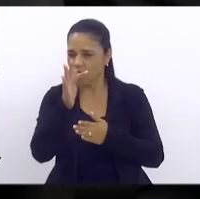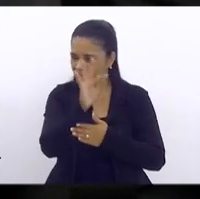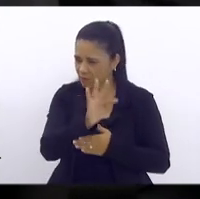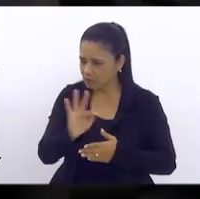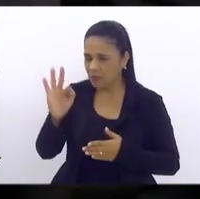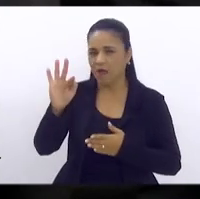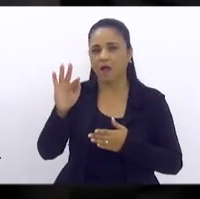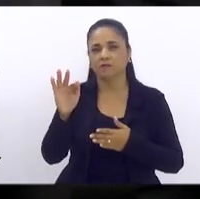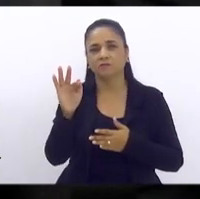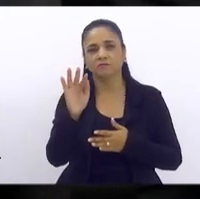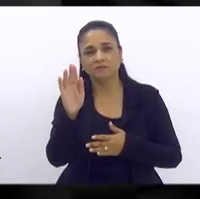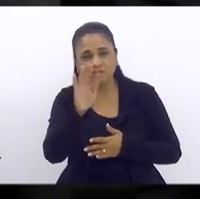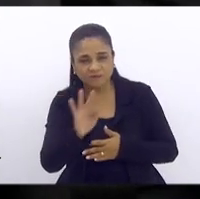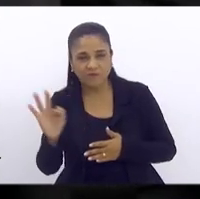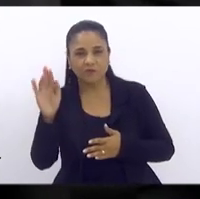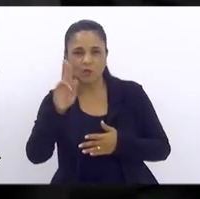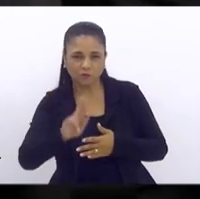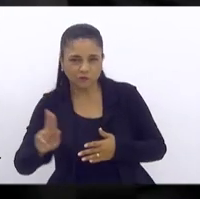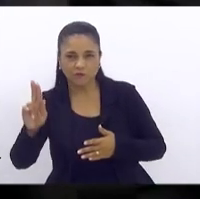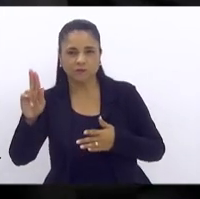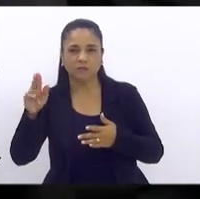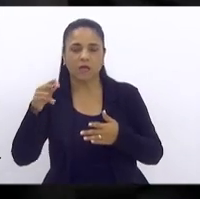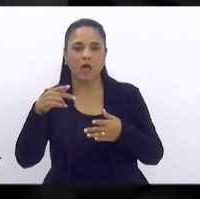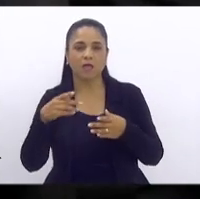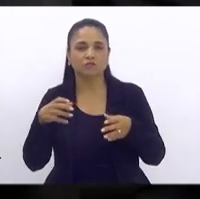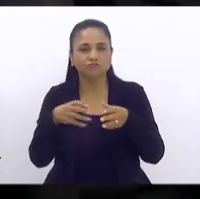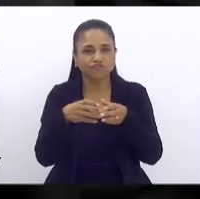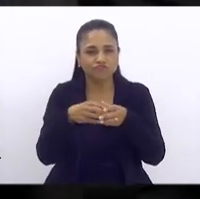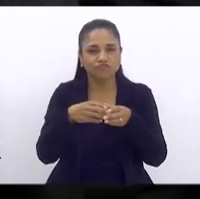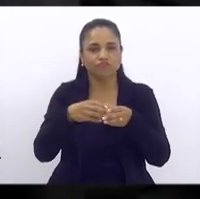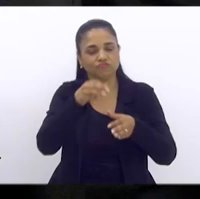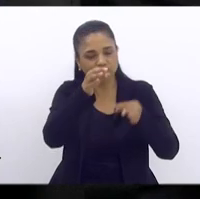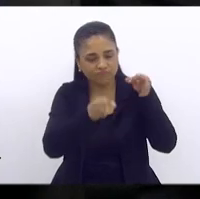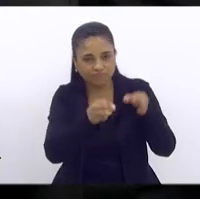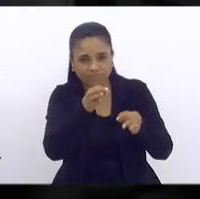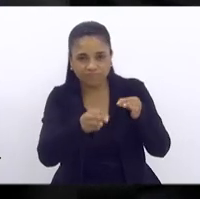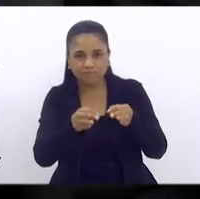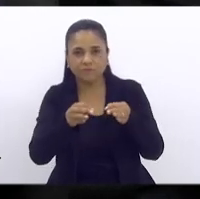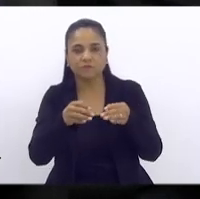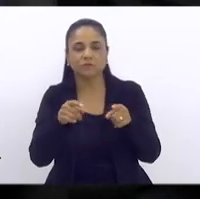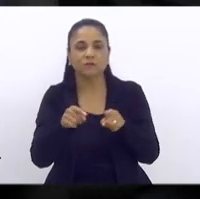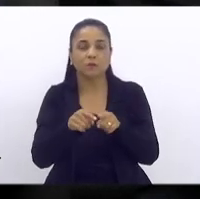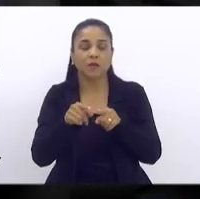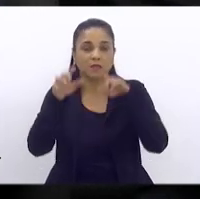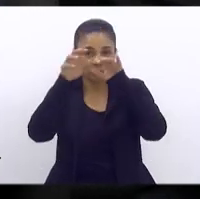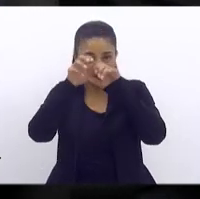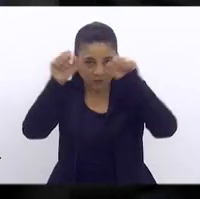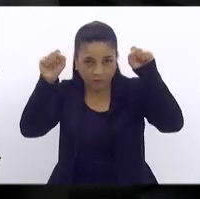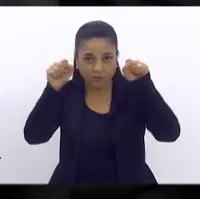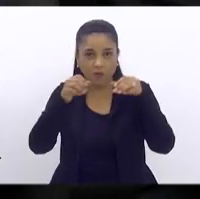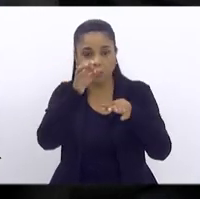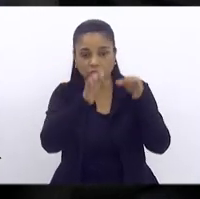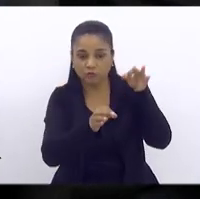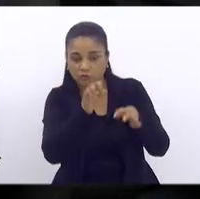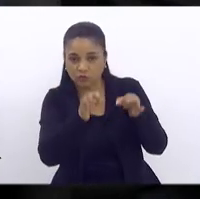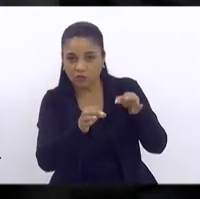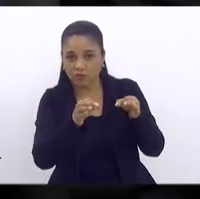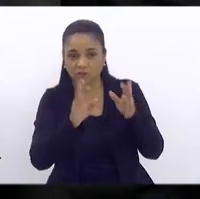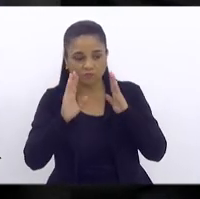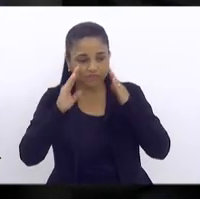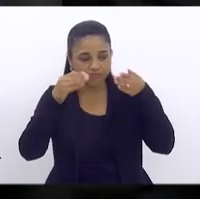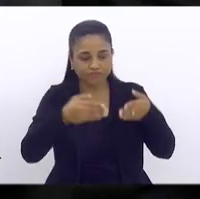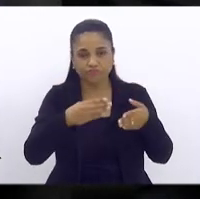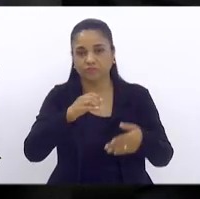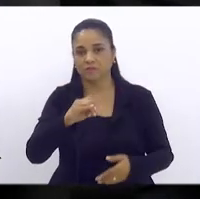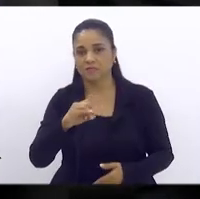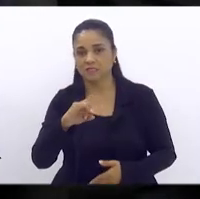serviço de psicologia aplicada, núcleos de prática jurídica, né, assim como tem também aqui no tribunal, né, que você é atendido ali no Juizado Especial Cível